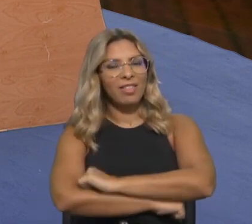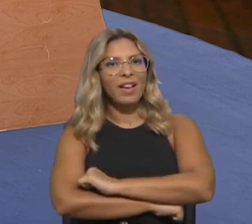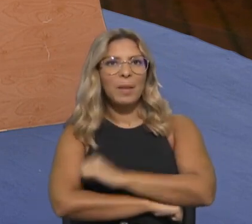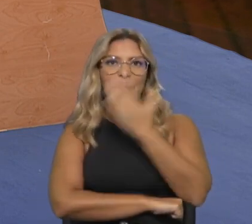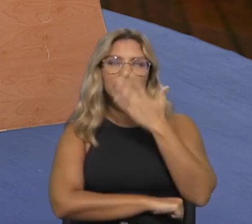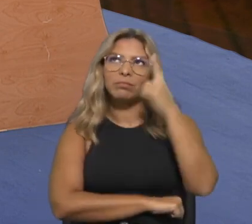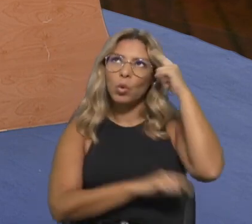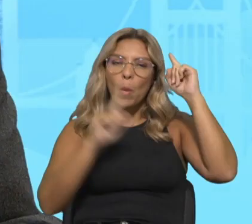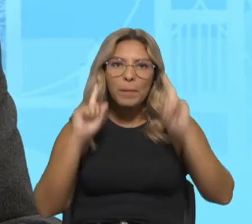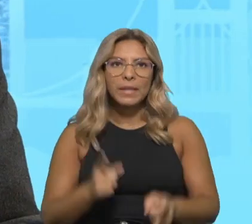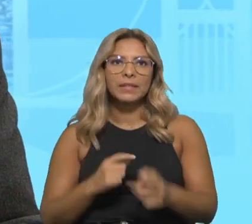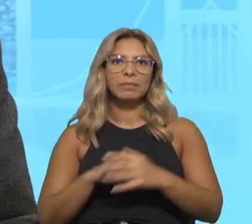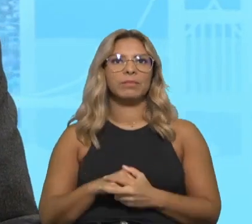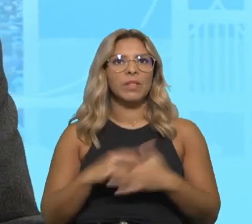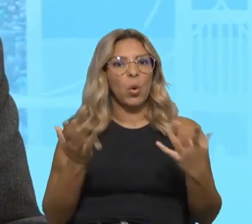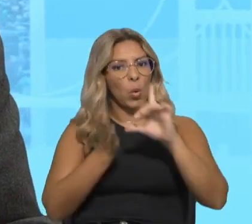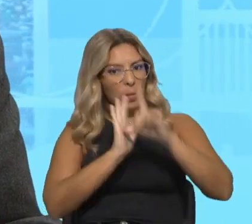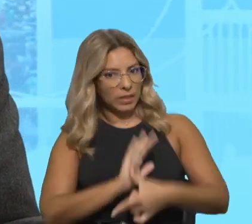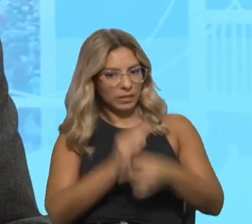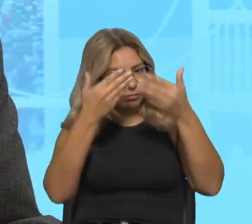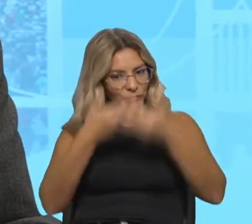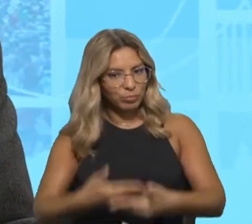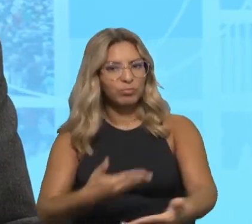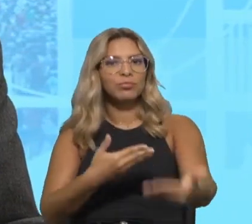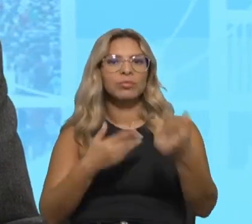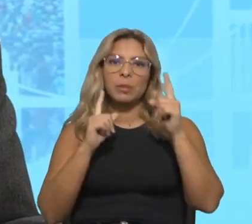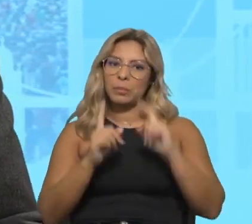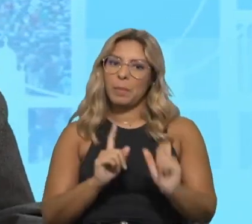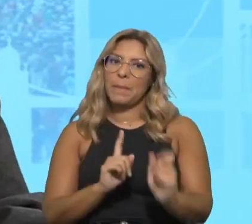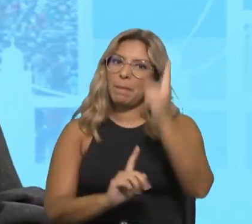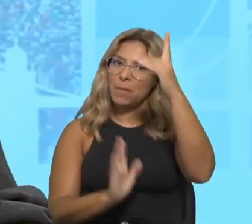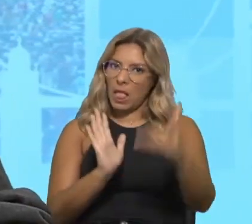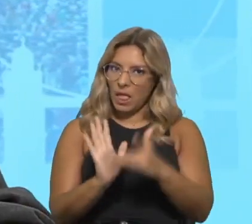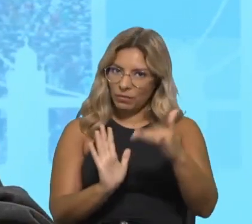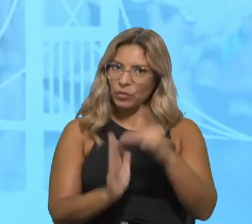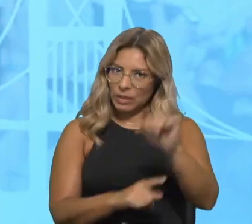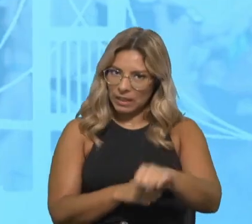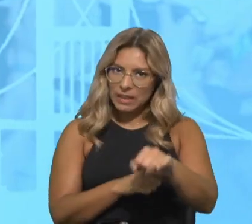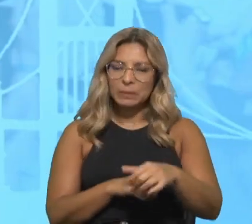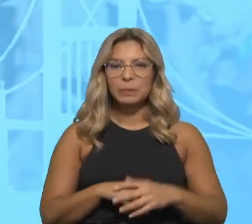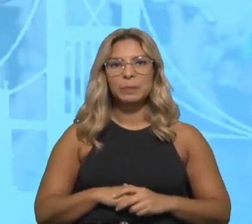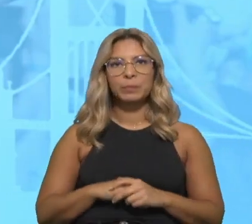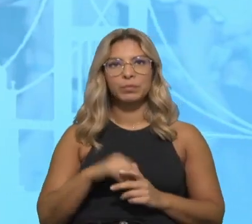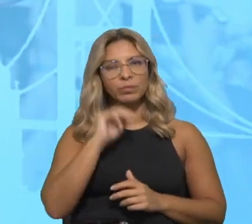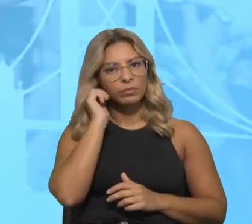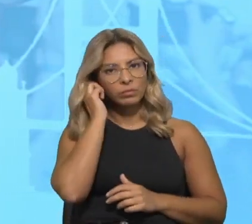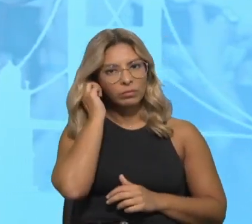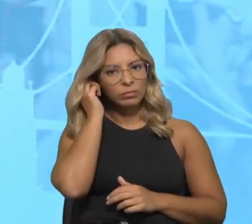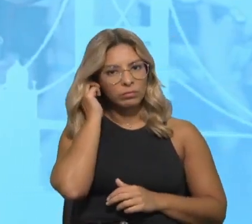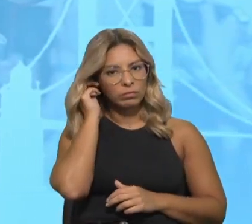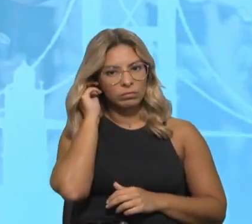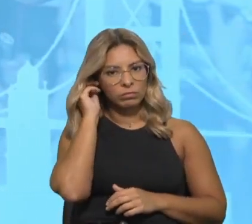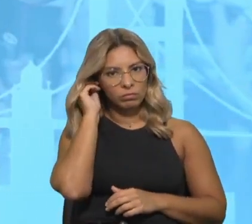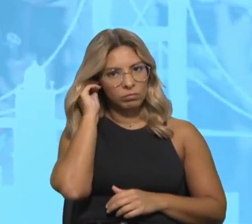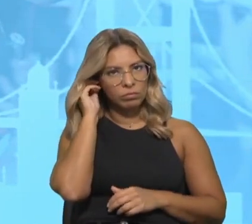avançamos com está a inaugurar Então esse projeto editoral inar projeto é o primeiro livro exatamente que nós publicamos como surgu então Eh